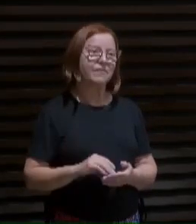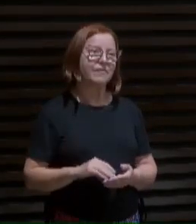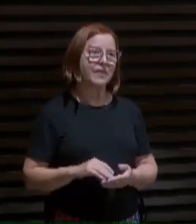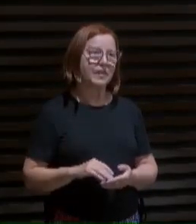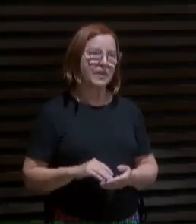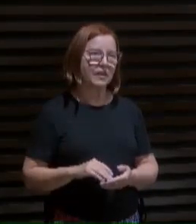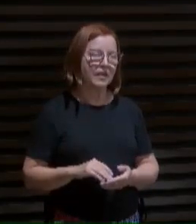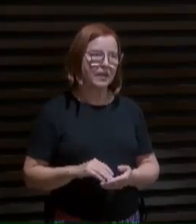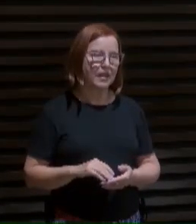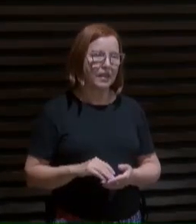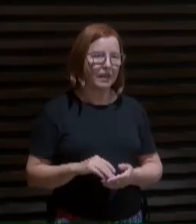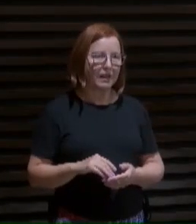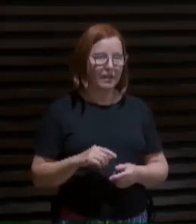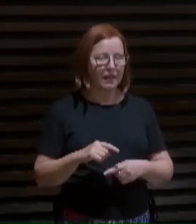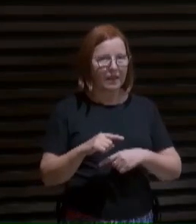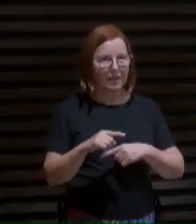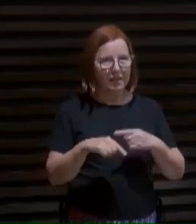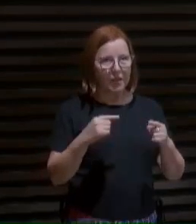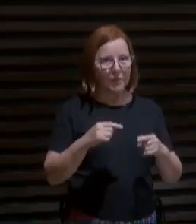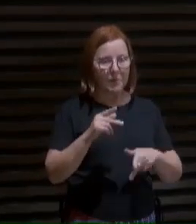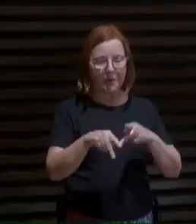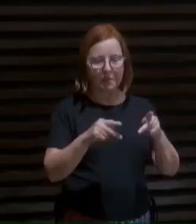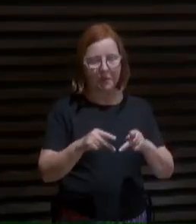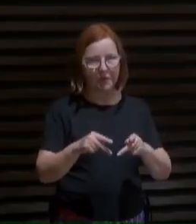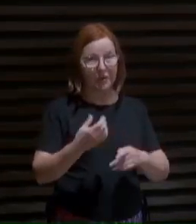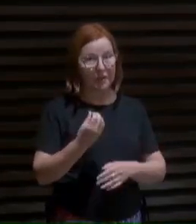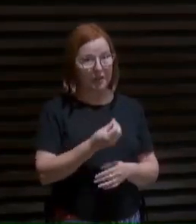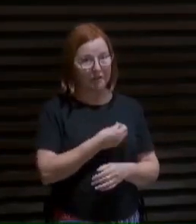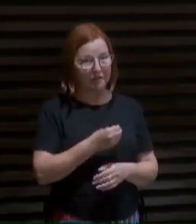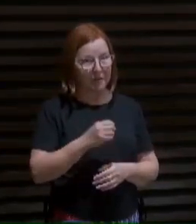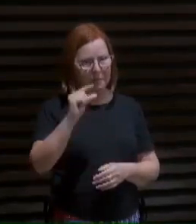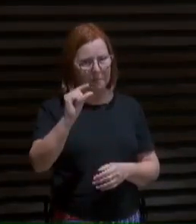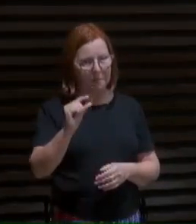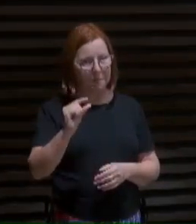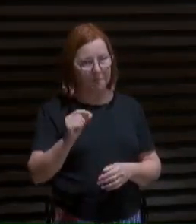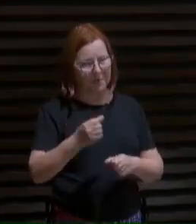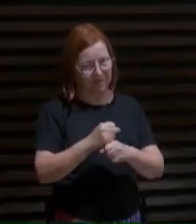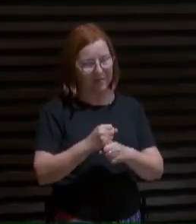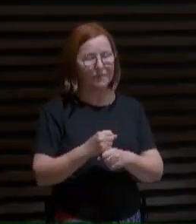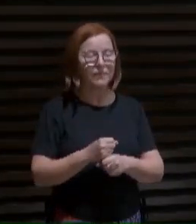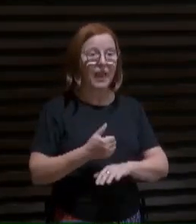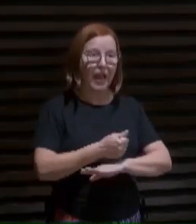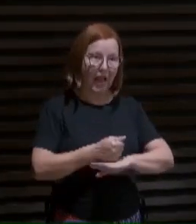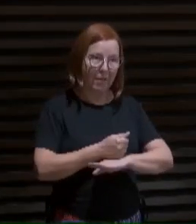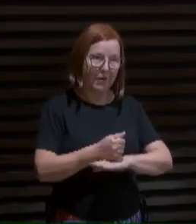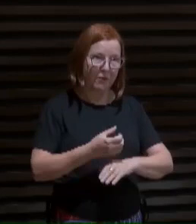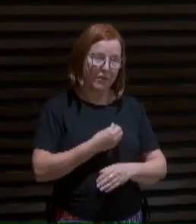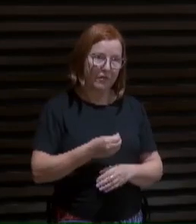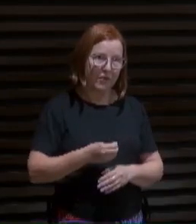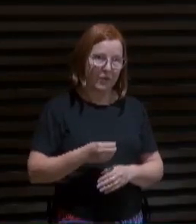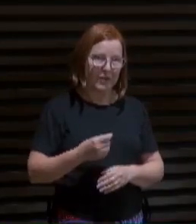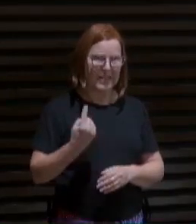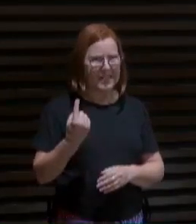o Arfaxade já viveu 300, e aí a turma vai diminuindo, e Abraão já viveu 170 e